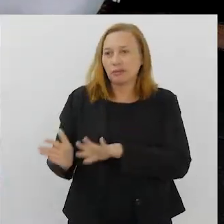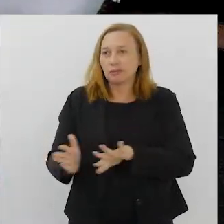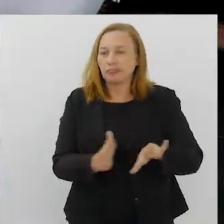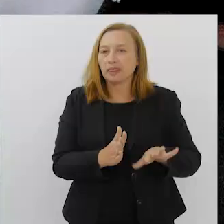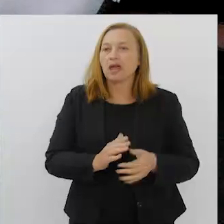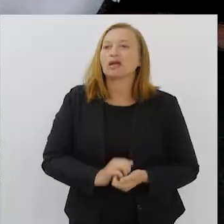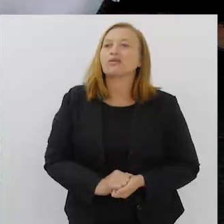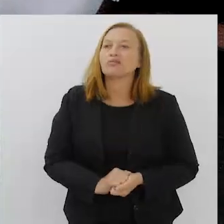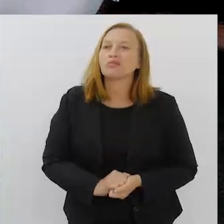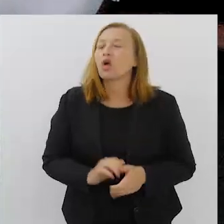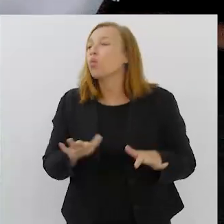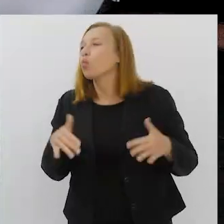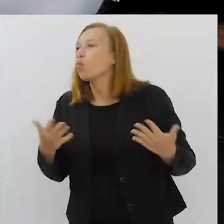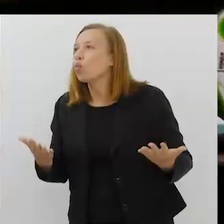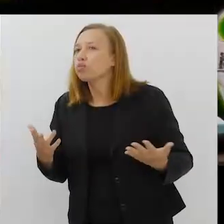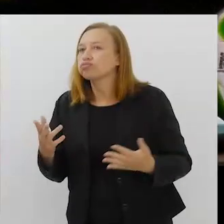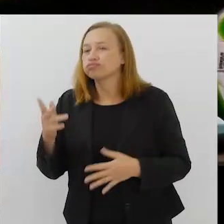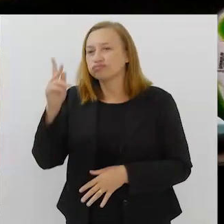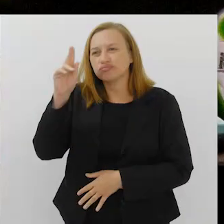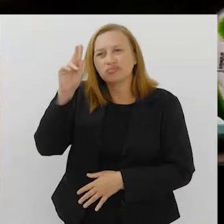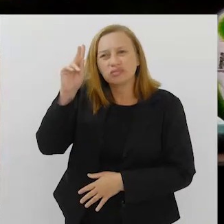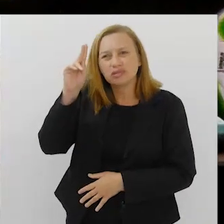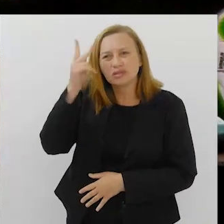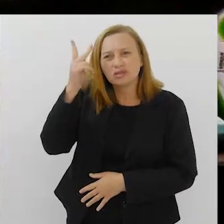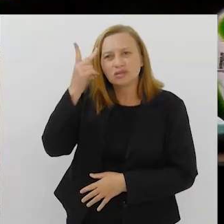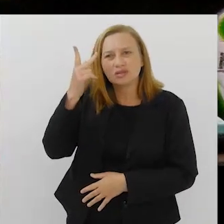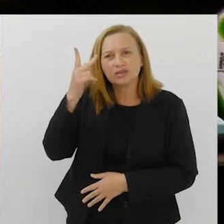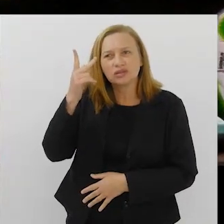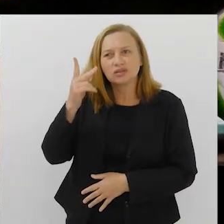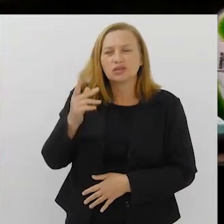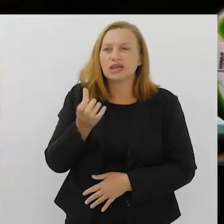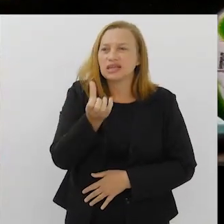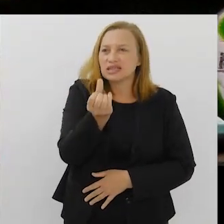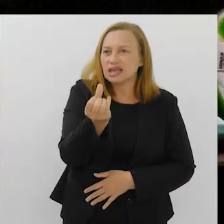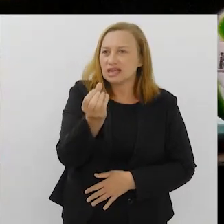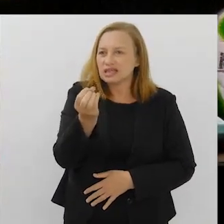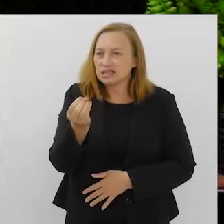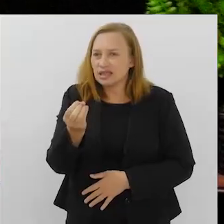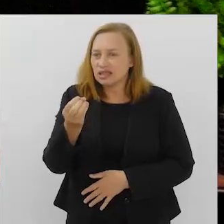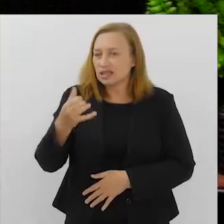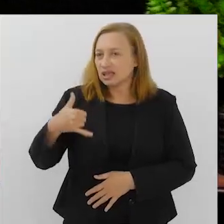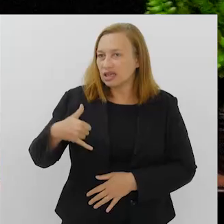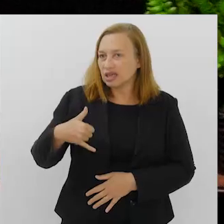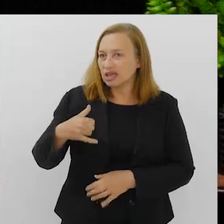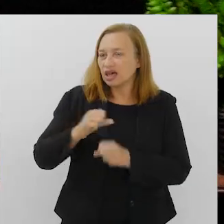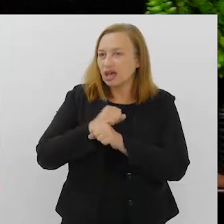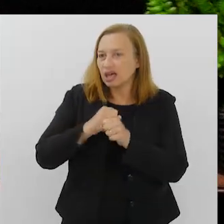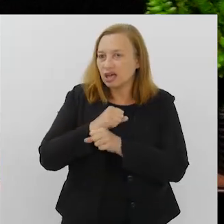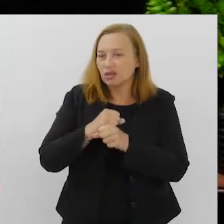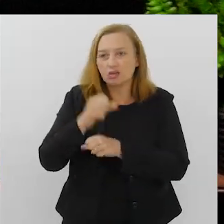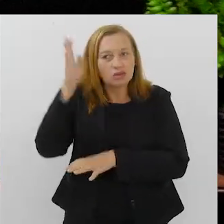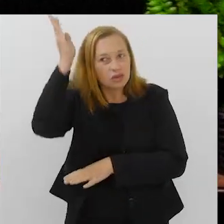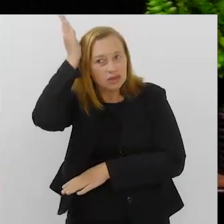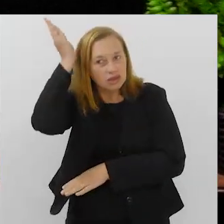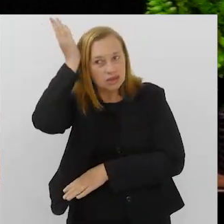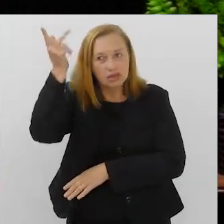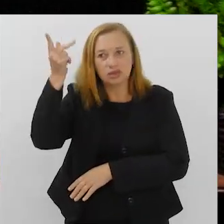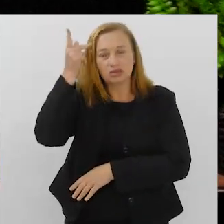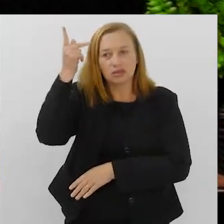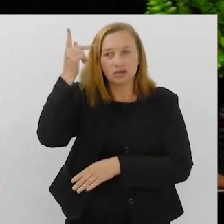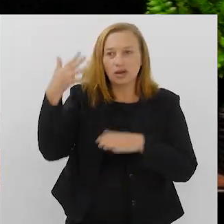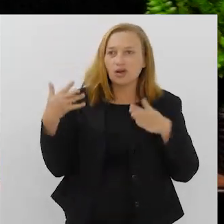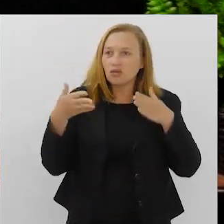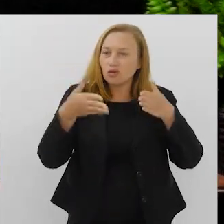a história do TSI, Priscila? O TSI ele surgiu, né, há 60 anos no SESC São Paulo, e ele